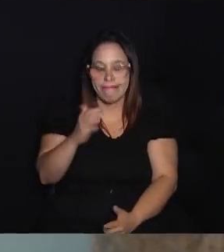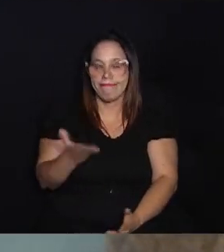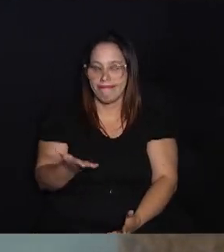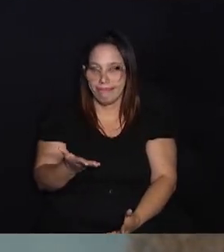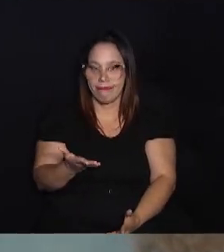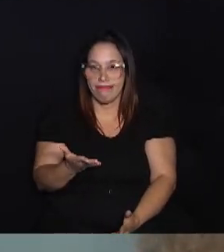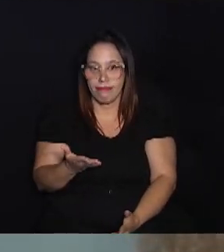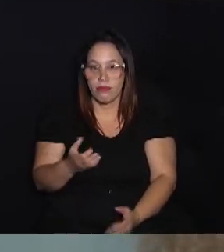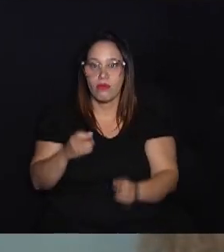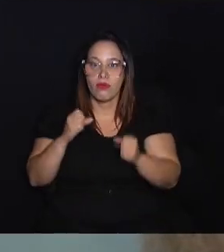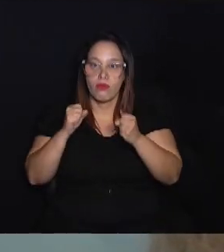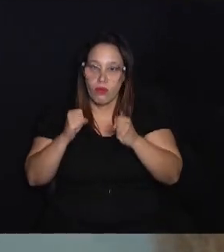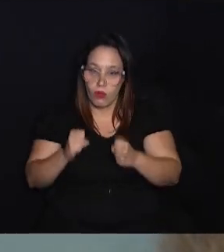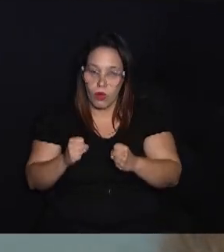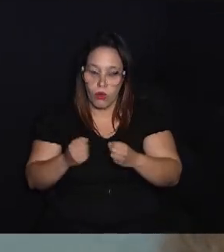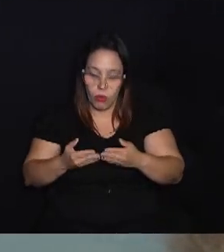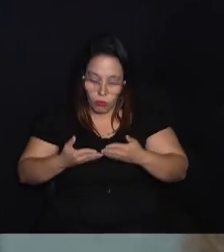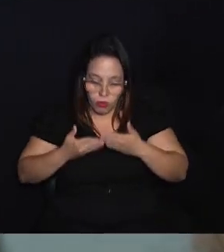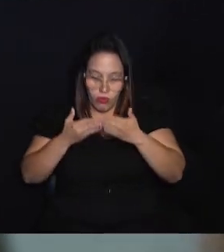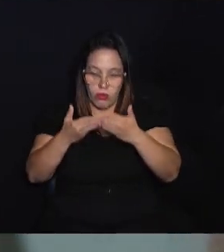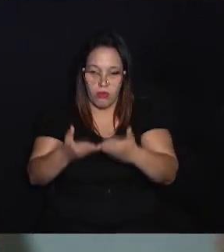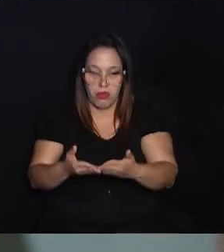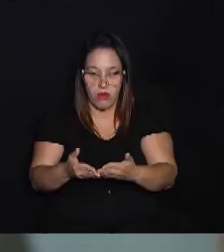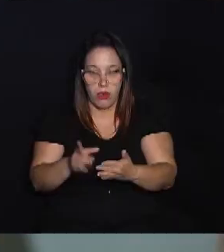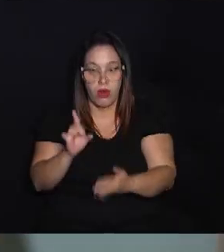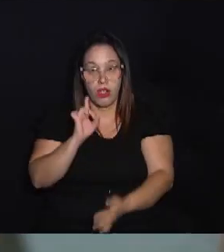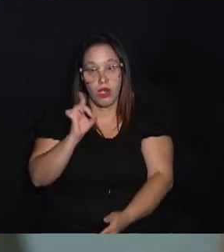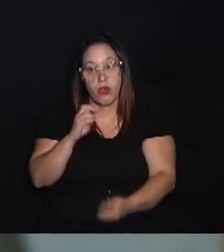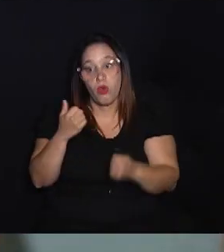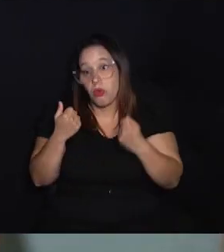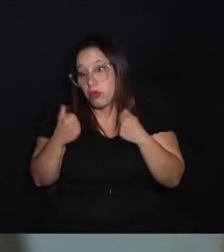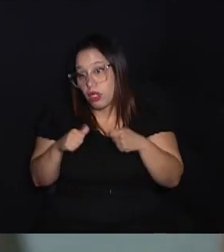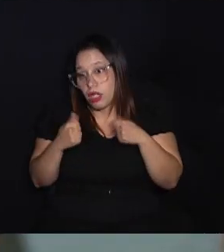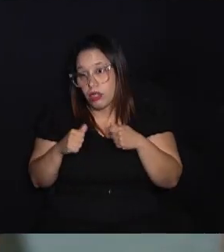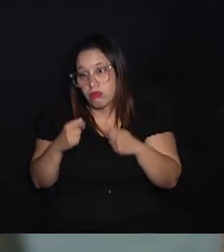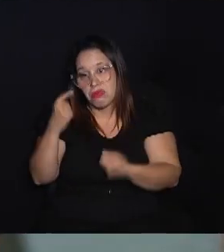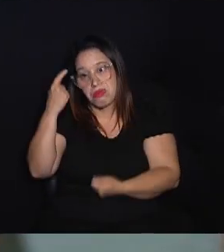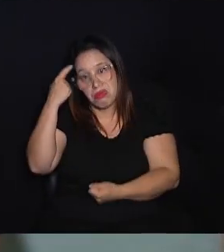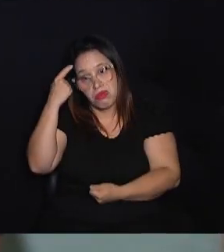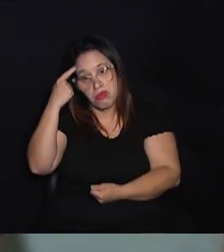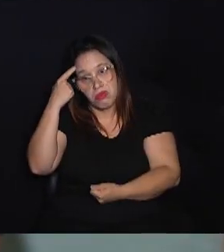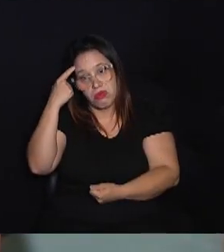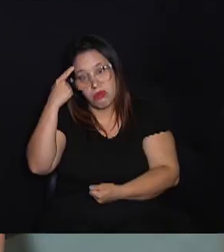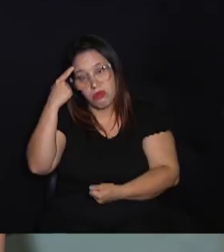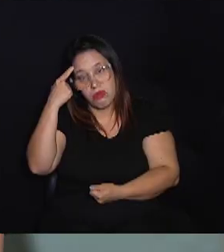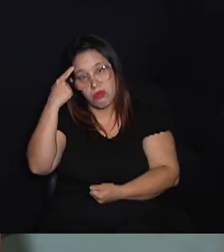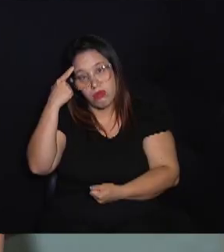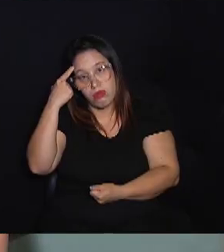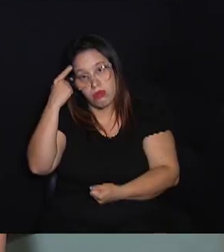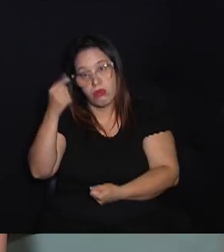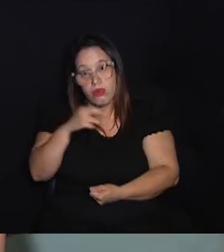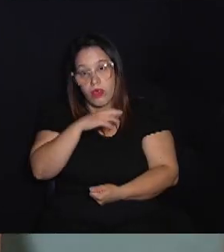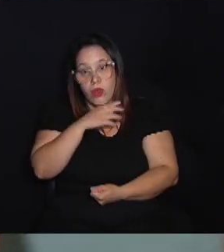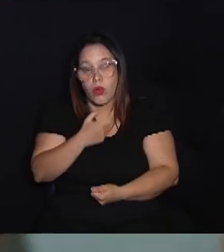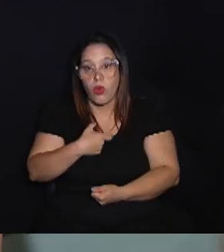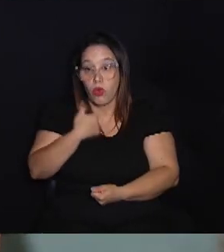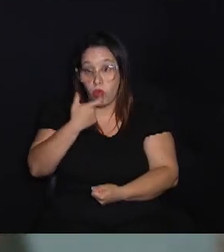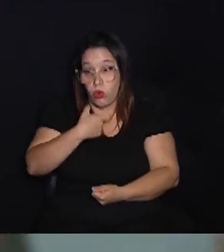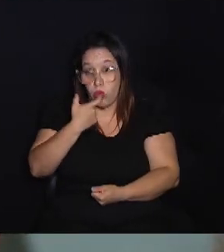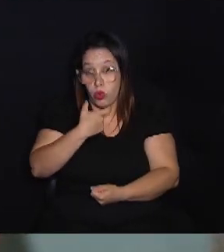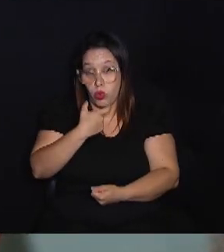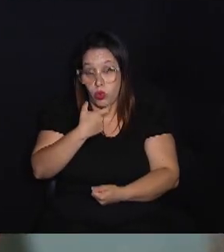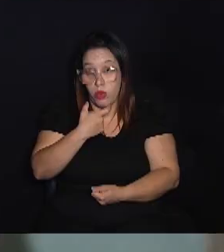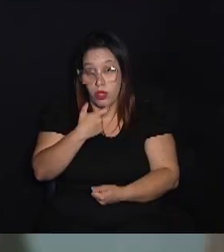gente pode fornecer, mas não é uma necessidade, pensando numa boa manutenção de um animal, frutas e legumes,